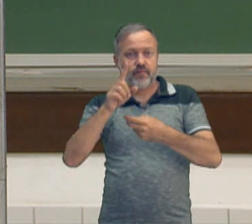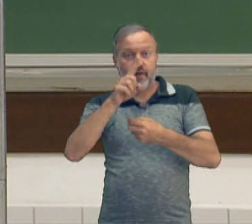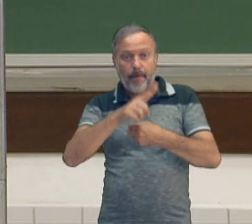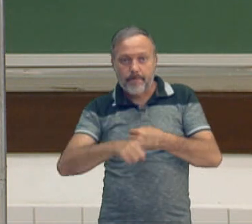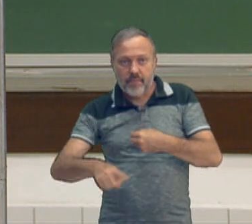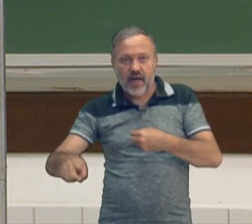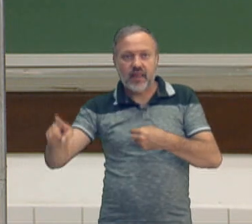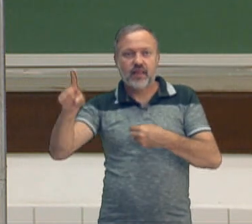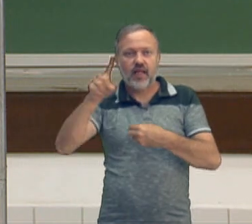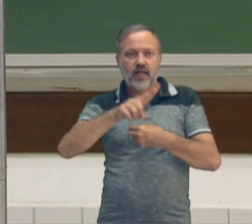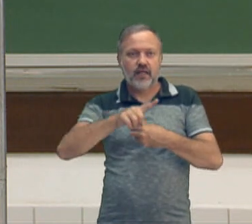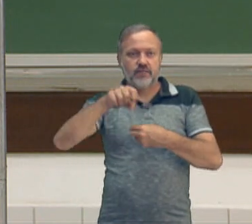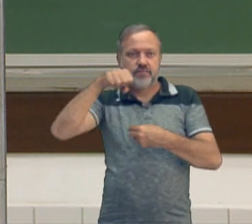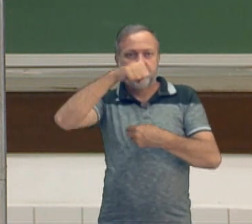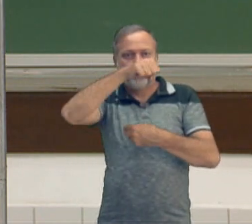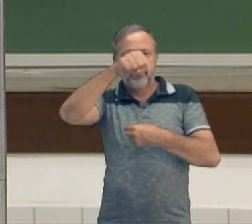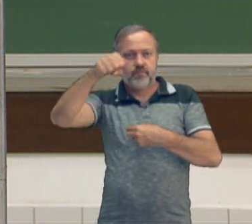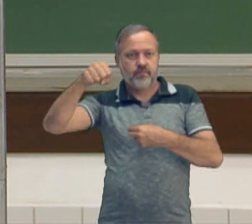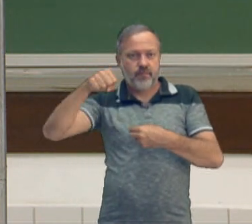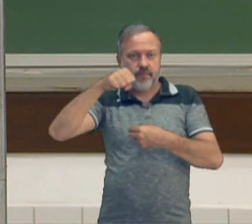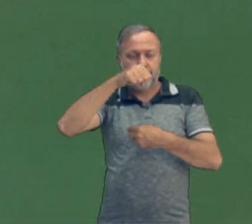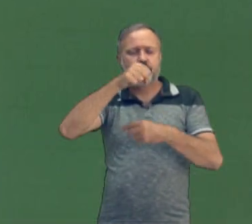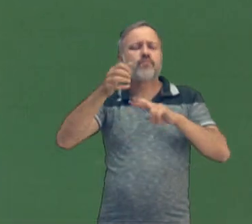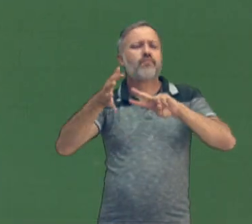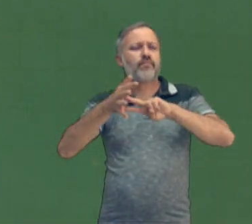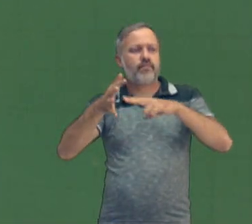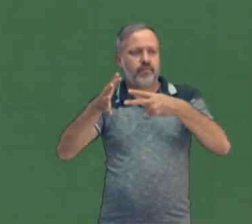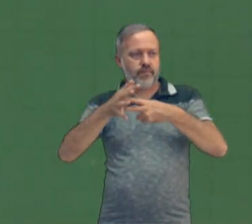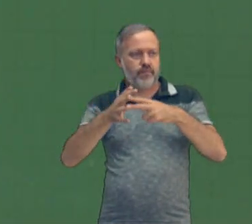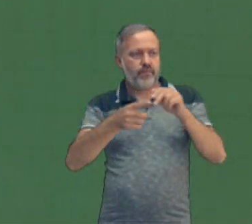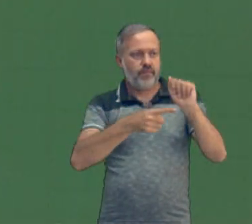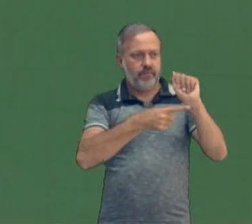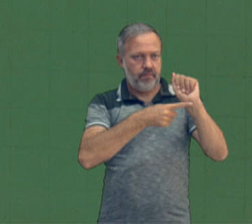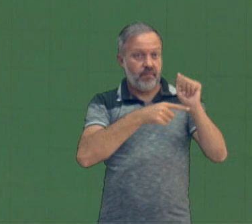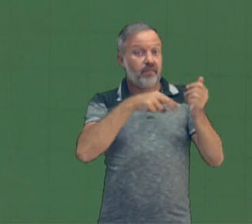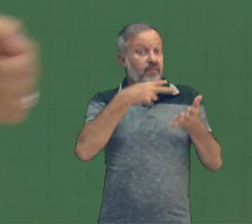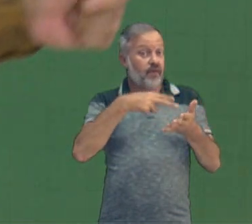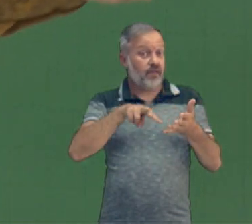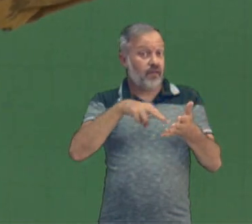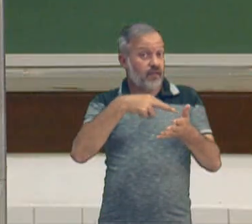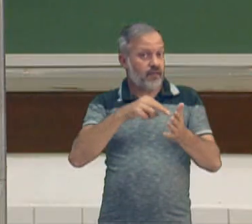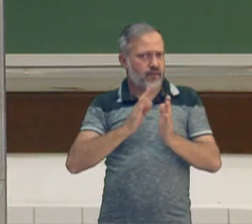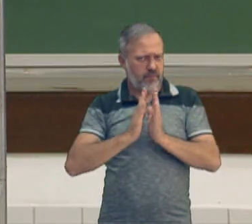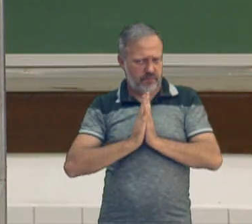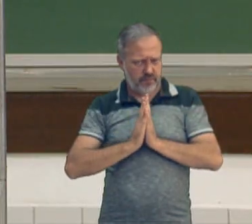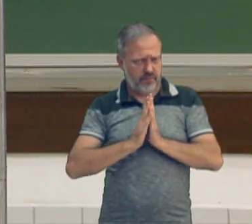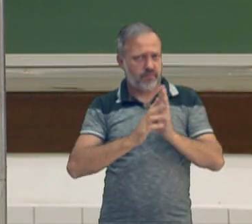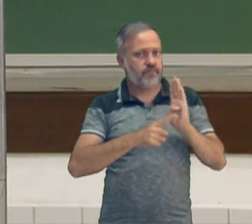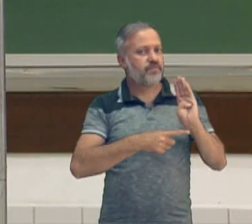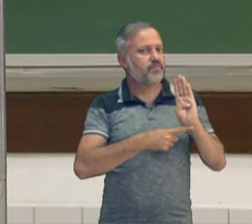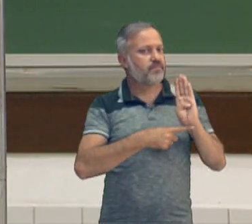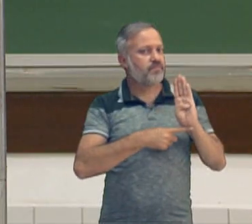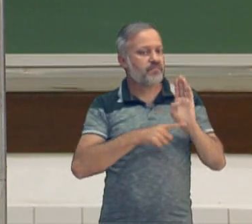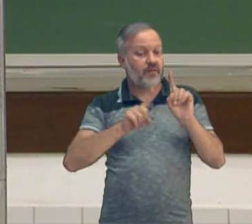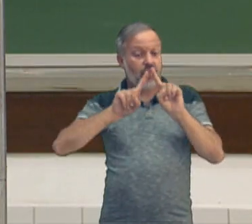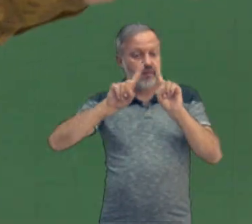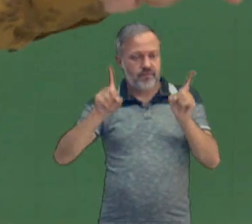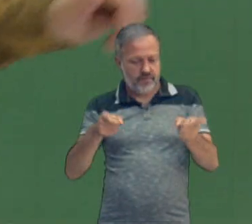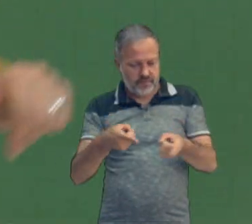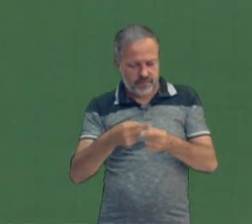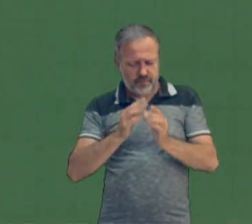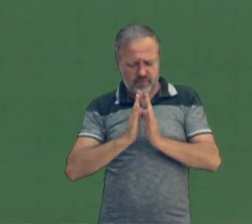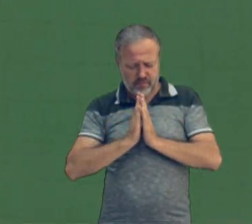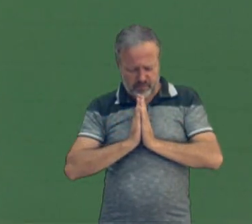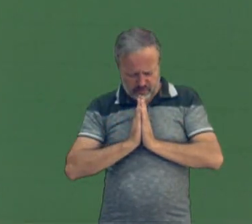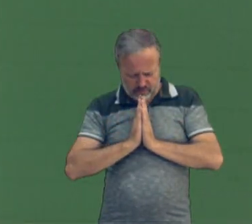mandala? A tradução da palavra, o significado. Letra A, dança sagrada. Letra B, círculo sagrado.